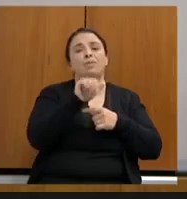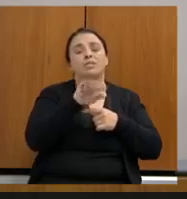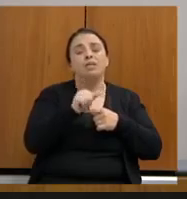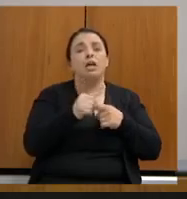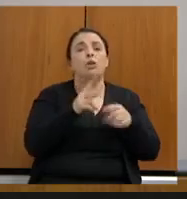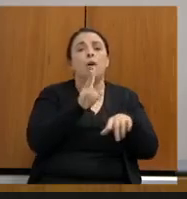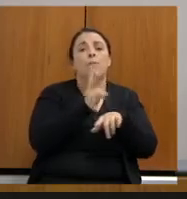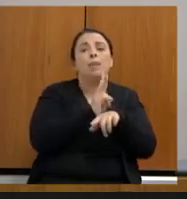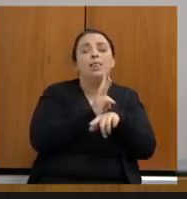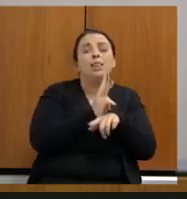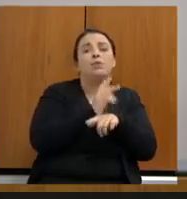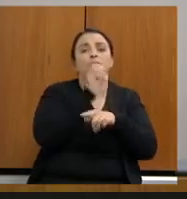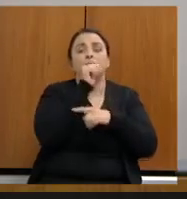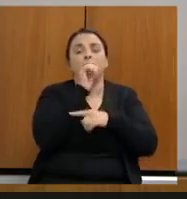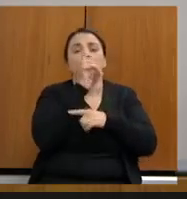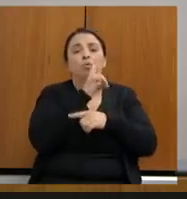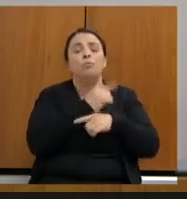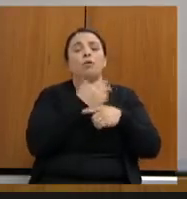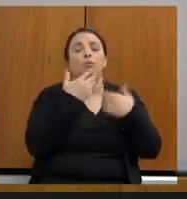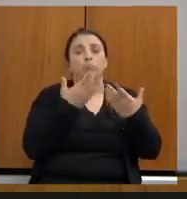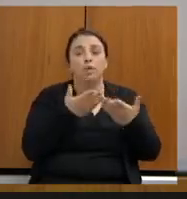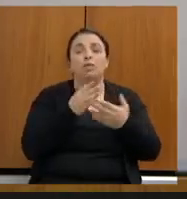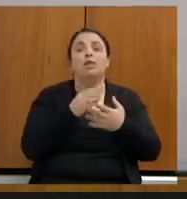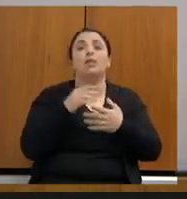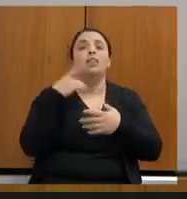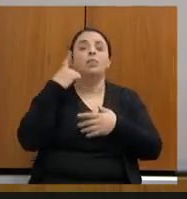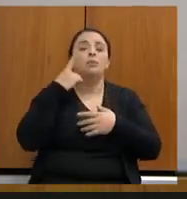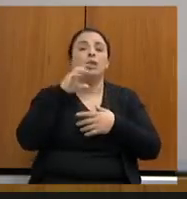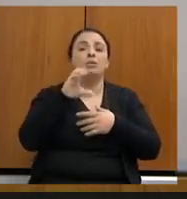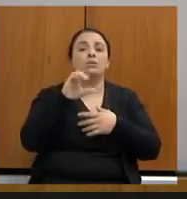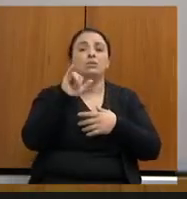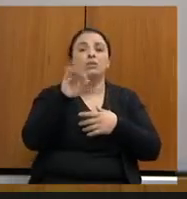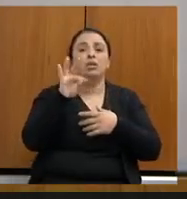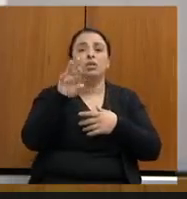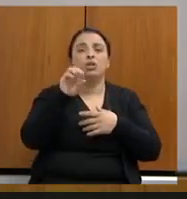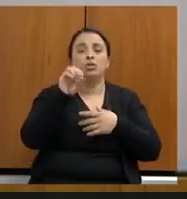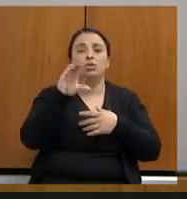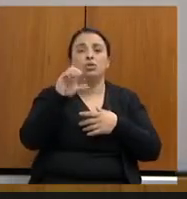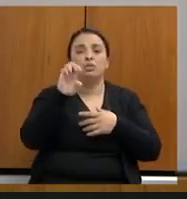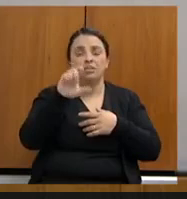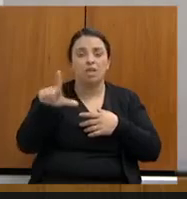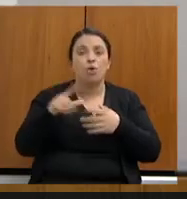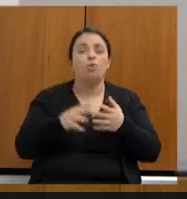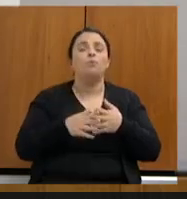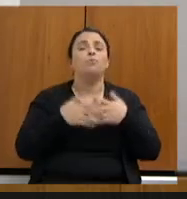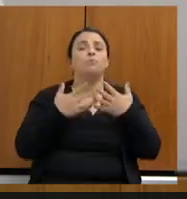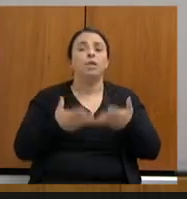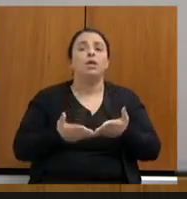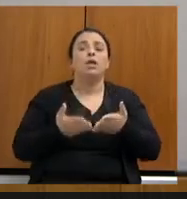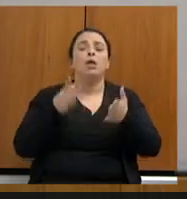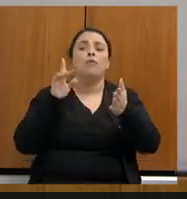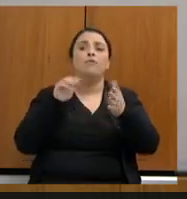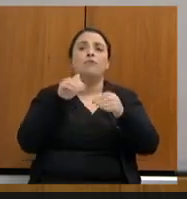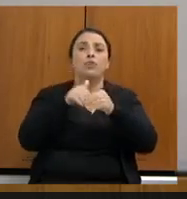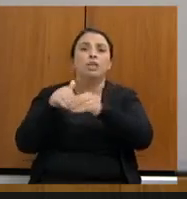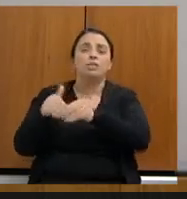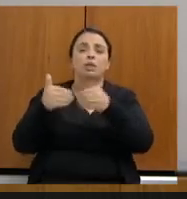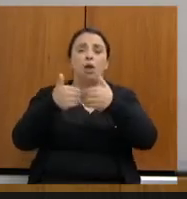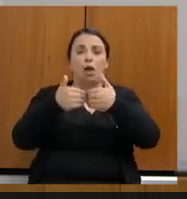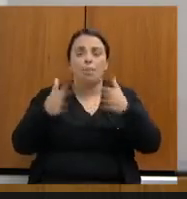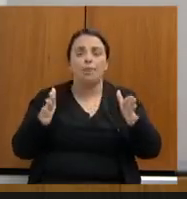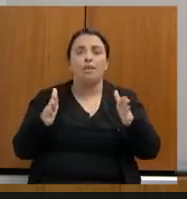requerimento o deputado celinho do sinttrocel e em votação os requerimentos cada um por sua vez como volta o deputado o ei